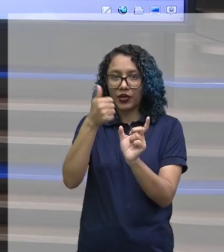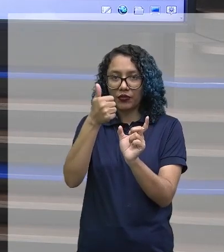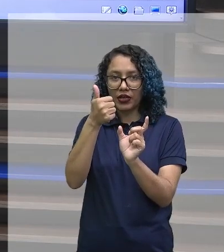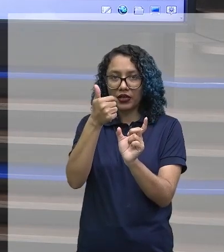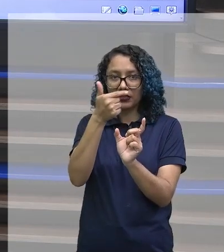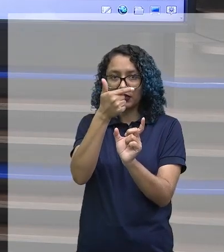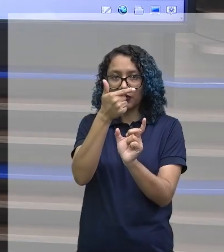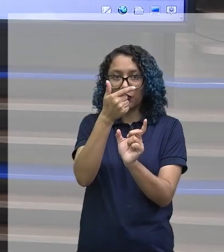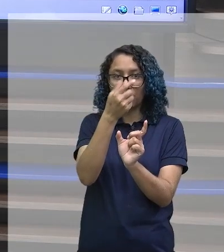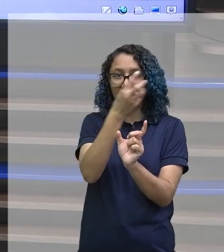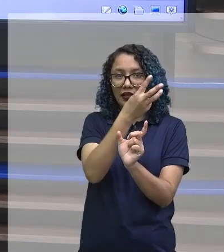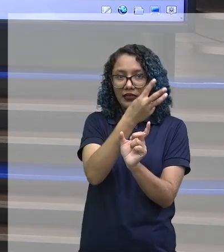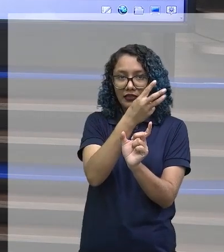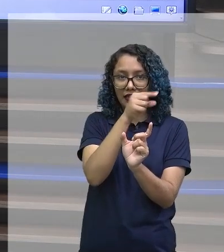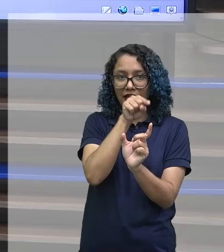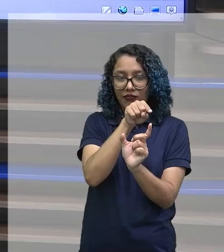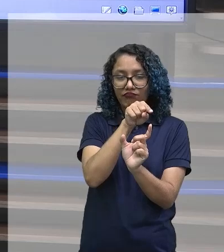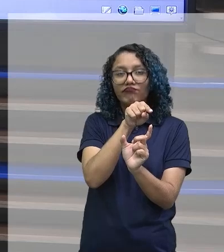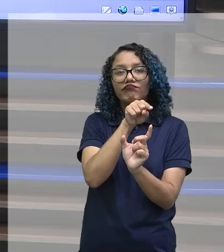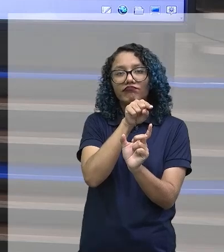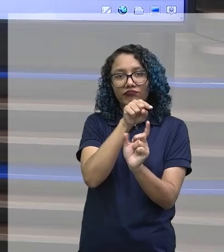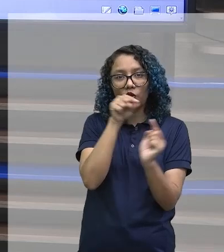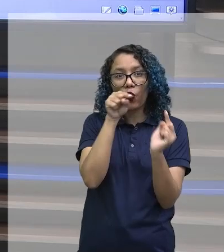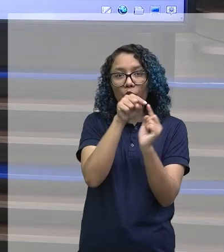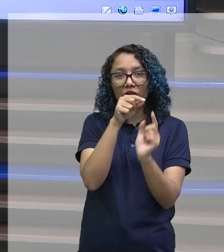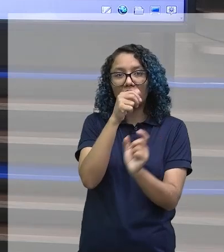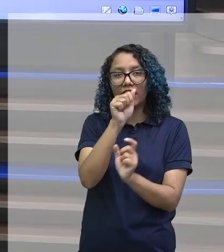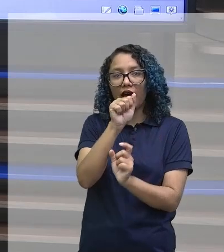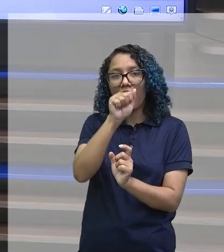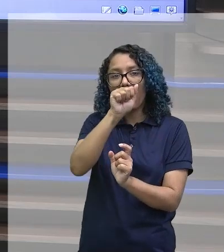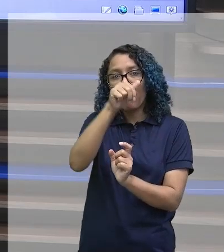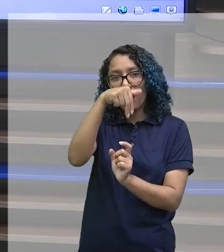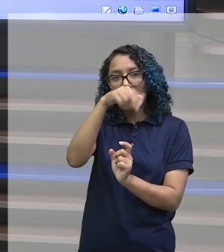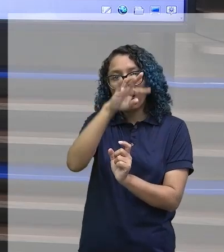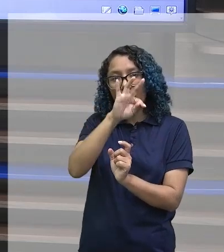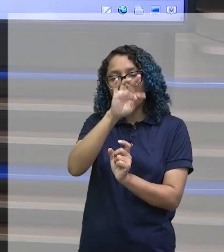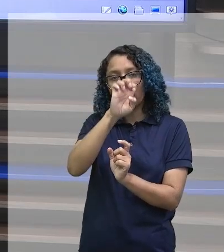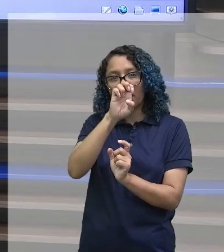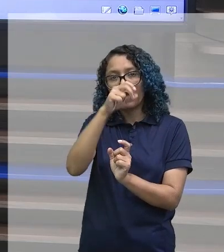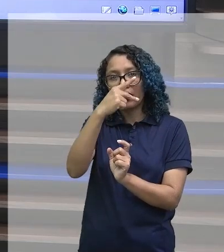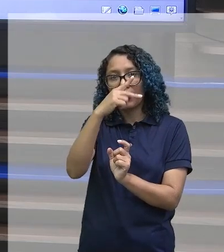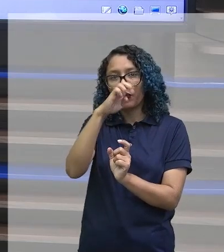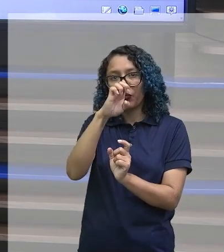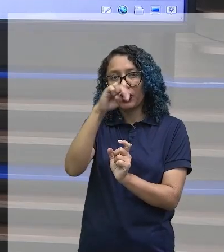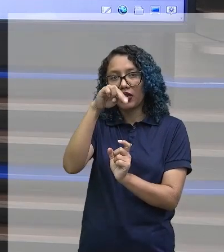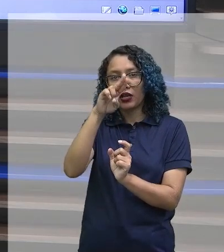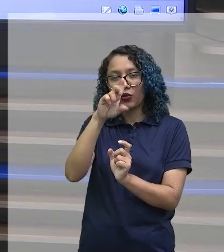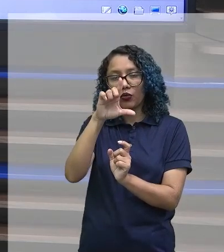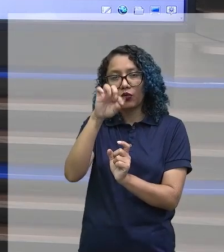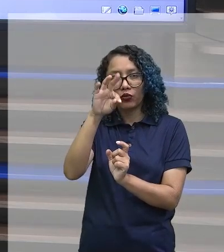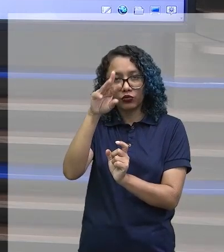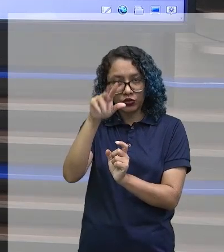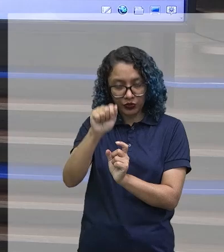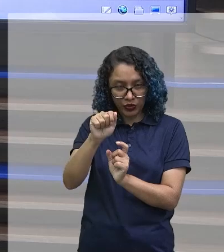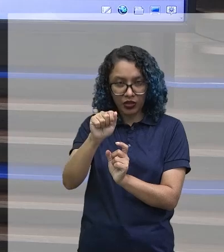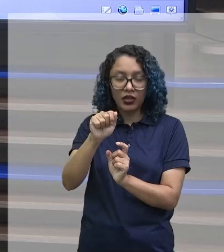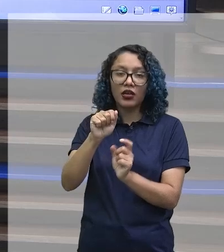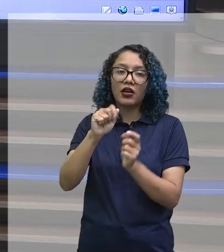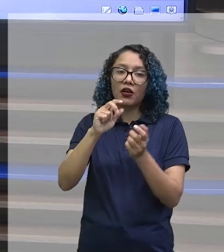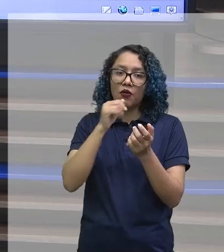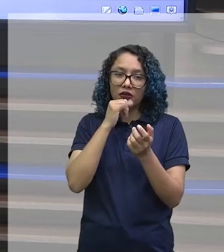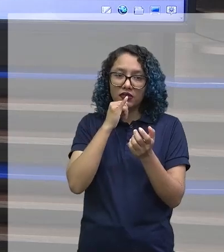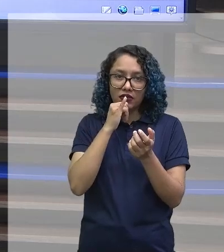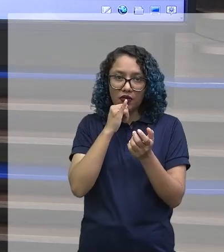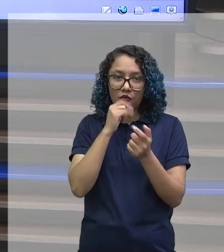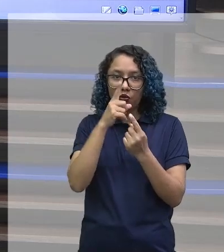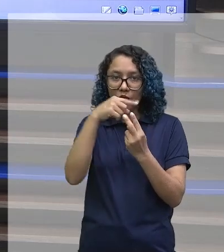sílaba, né? Então, esse é um exemplo da acentuação gráfica, né, que ao